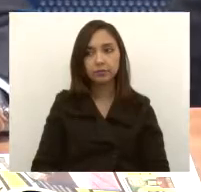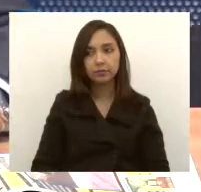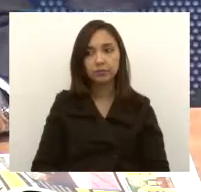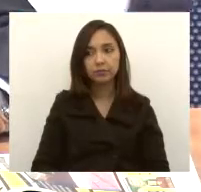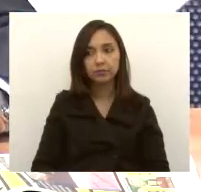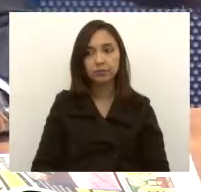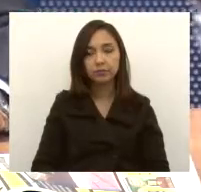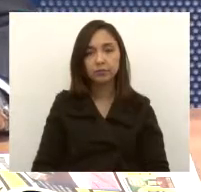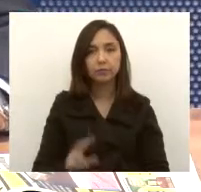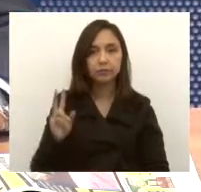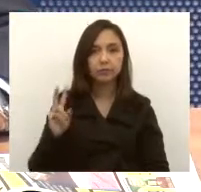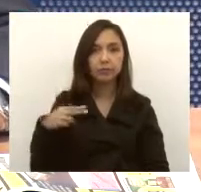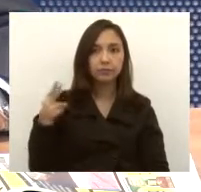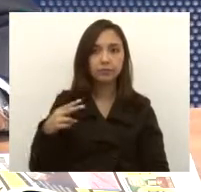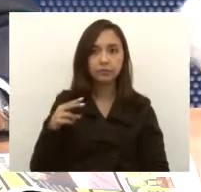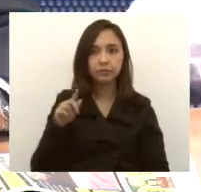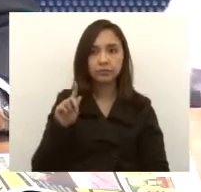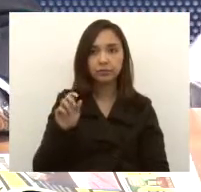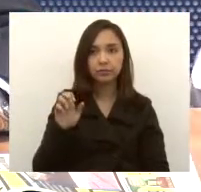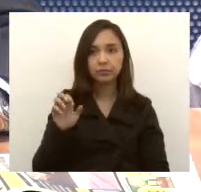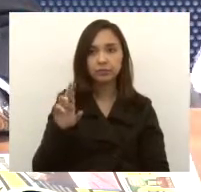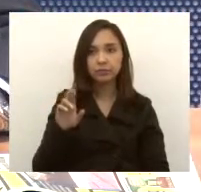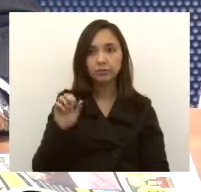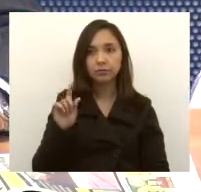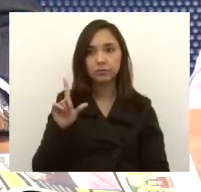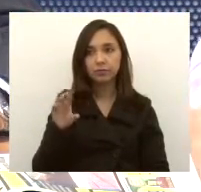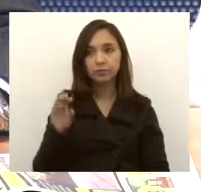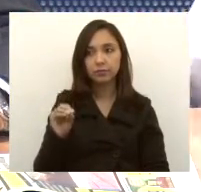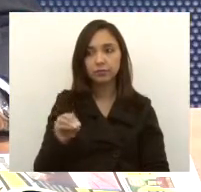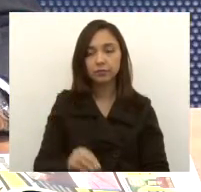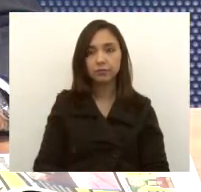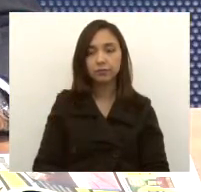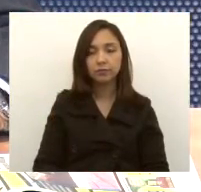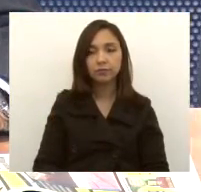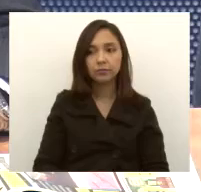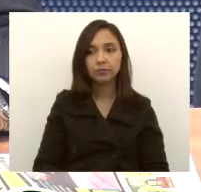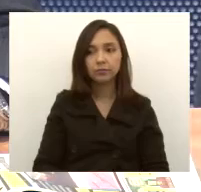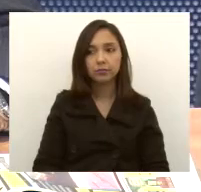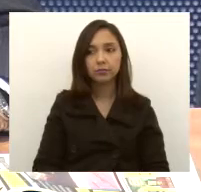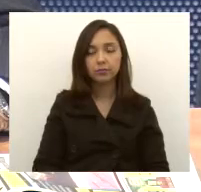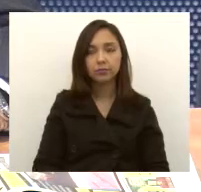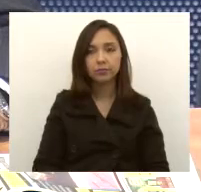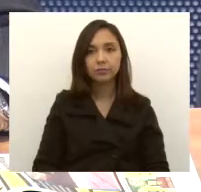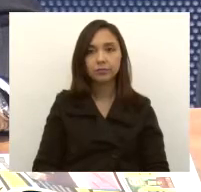Pela ordem, vereador Geraldo Celestino. Eu vou abrir mão primeiro para o vereador Ceará. Por favor.